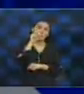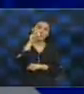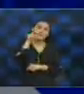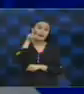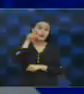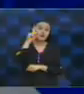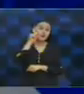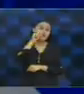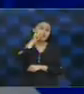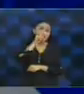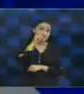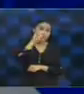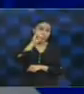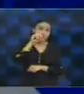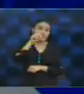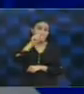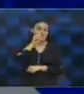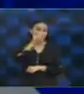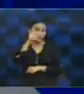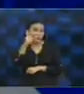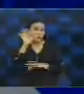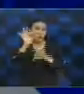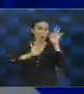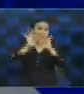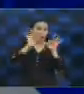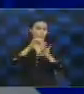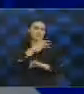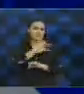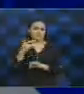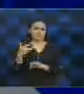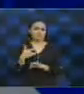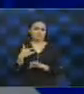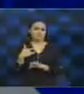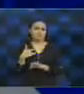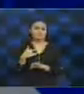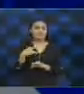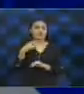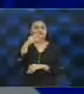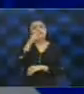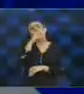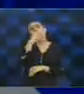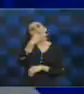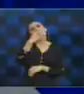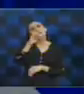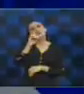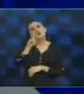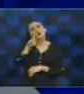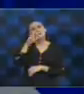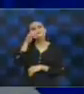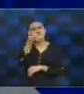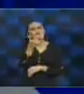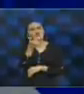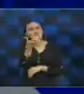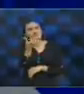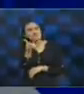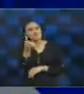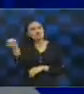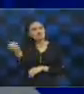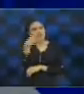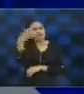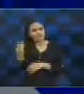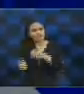de saúde em menos de 4 anos. 41 UBS, 26 novas